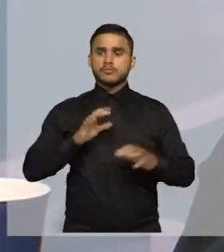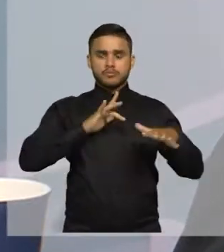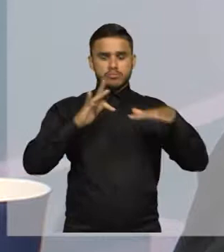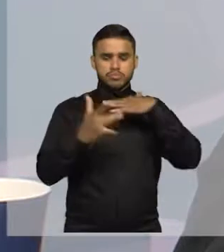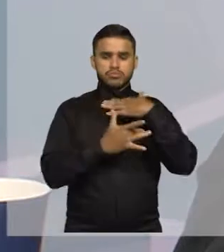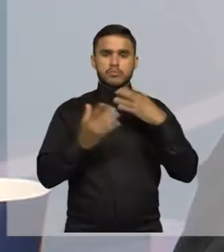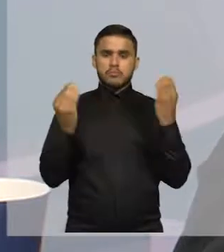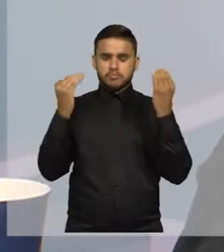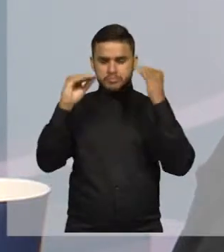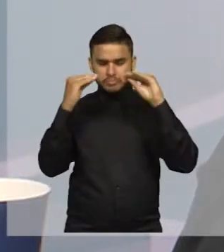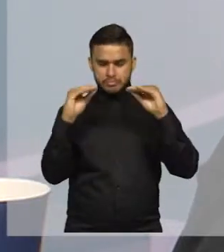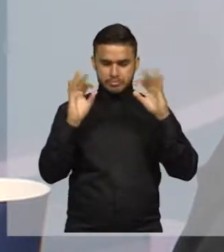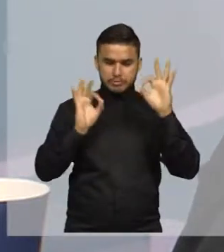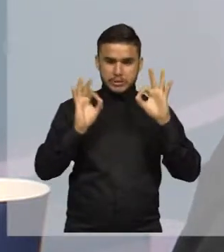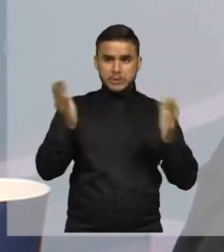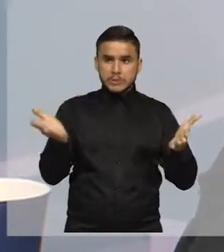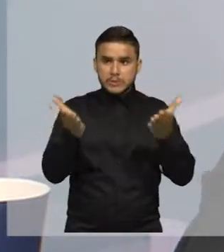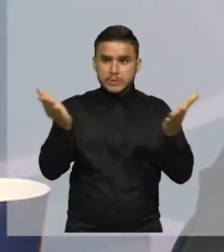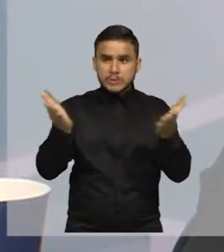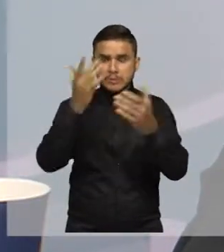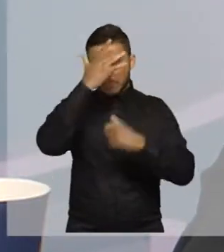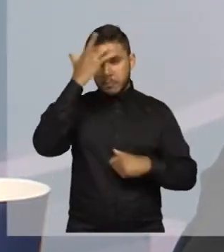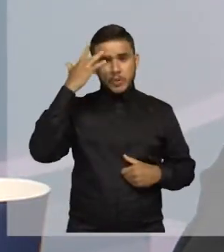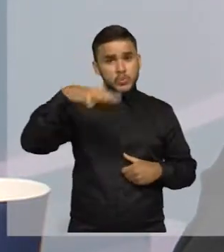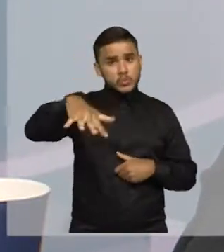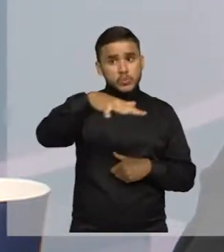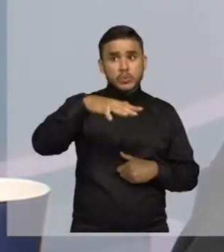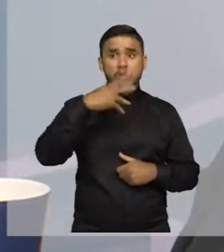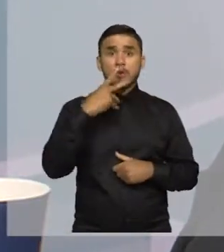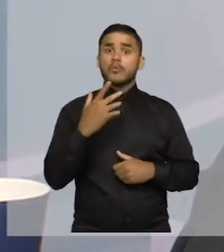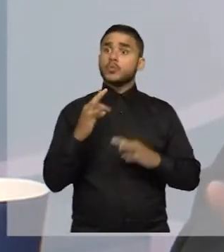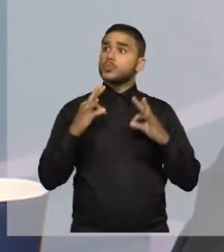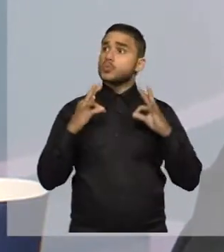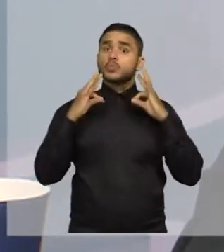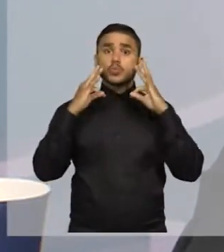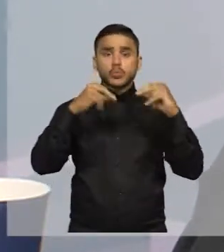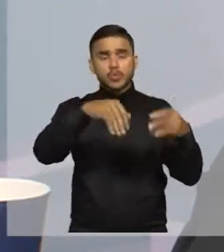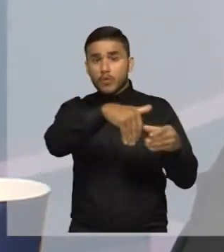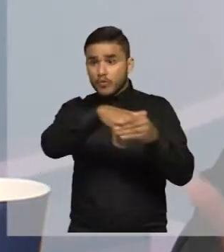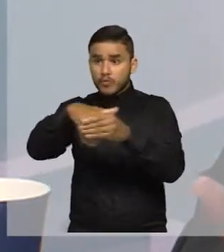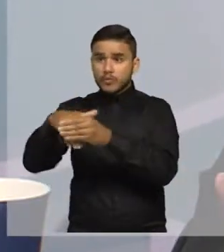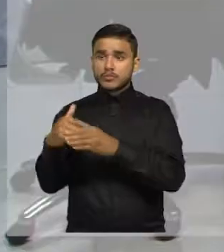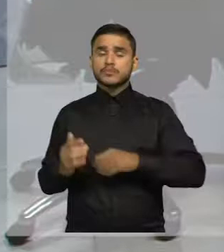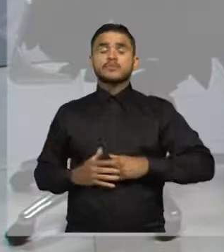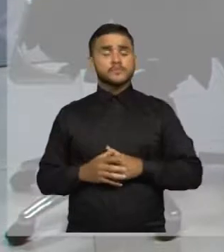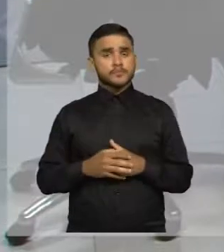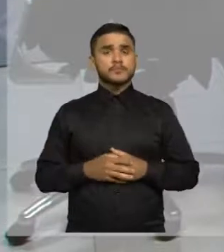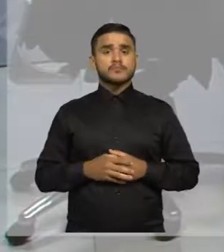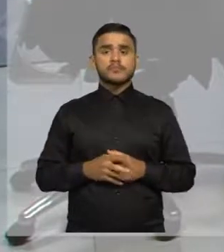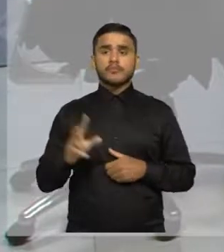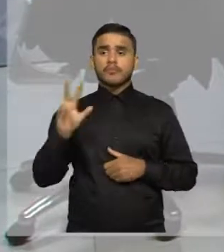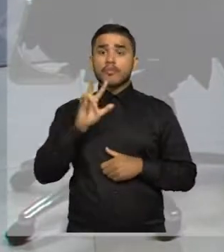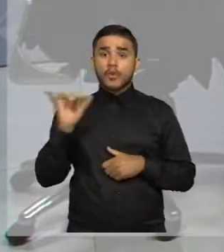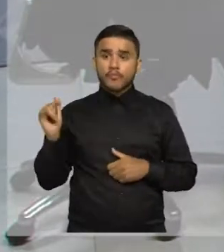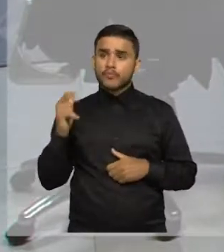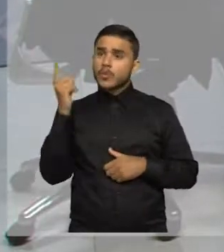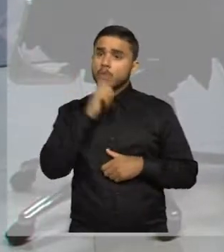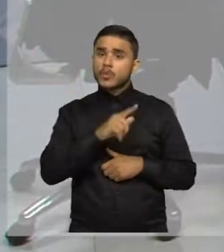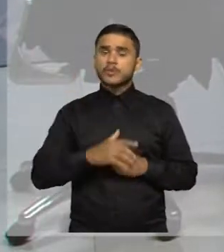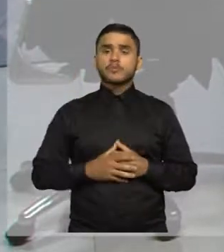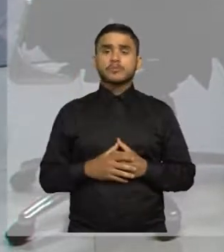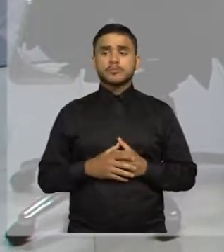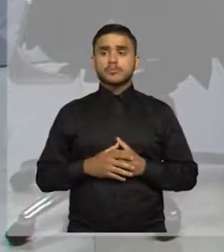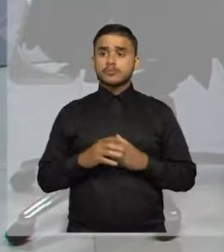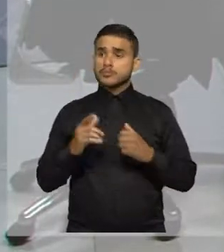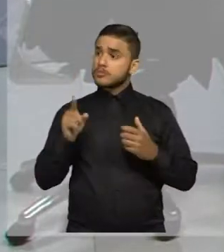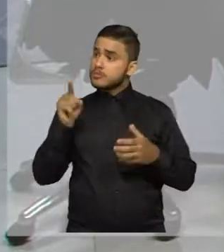redes sociais. Ele vai estimular o povo, os seus eleitores, as pessoas que vão acompanhá-lo, a forçar